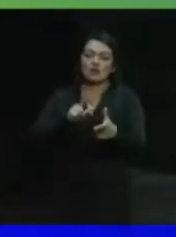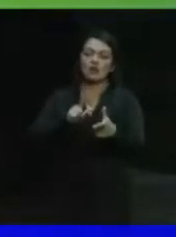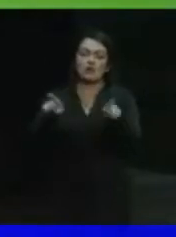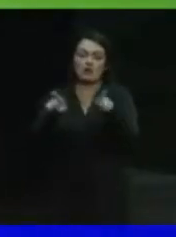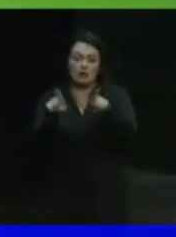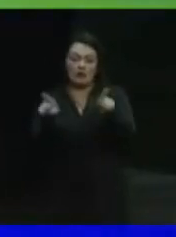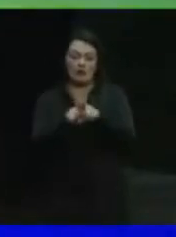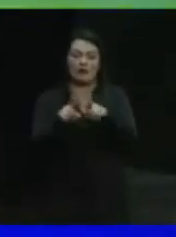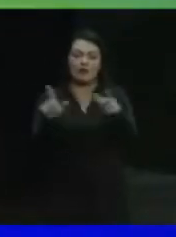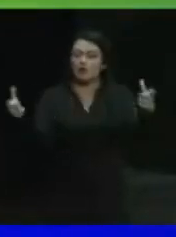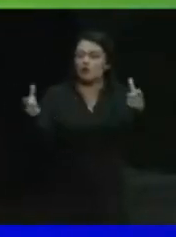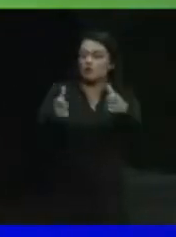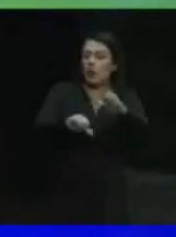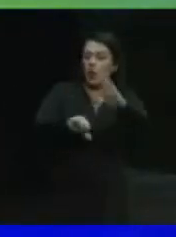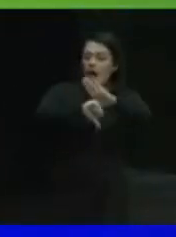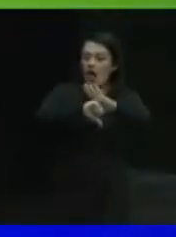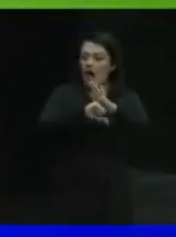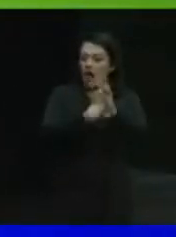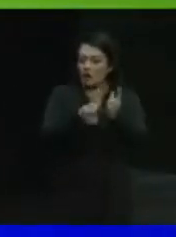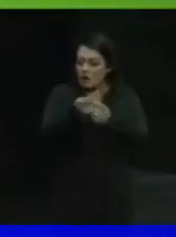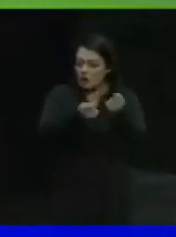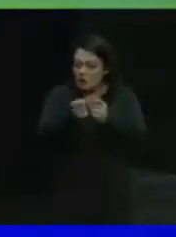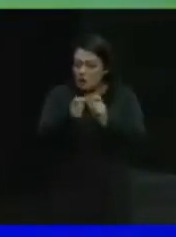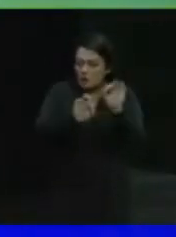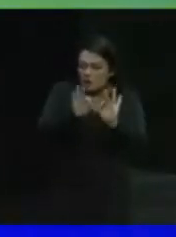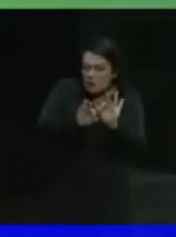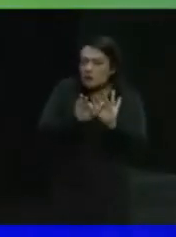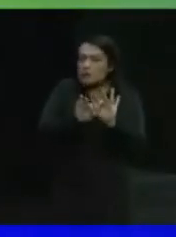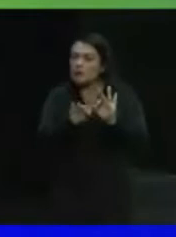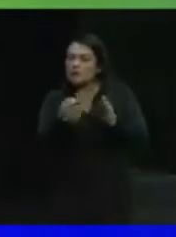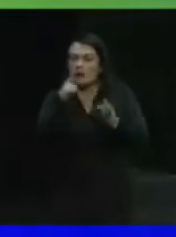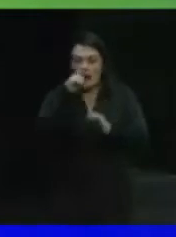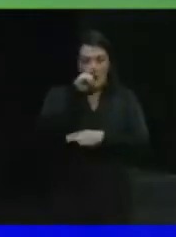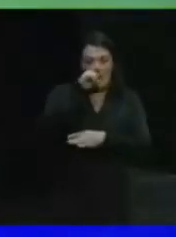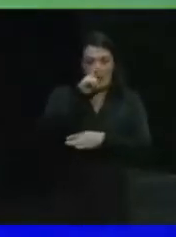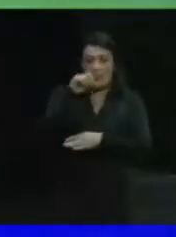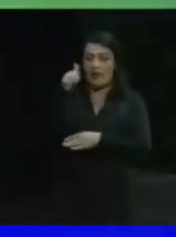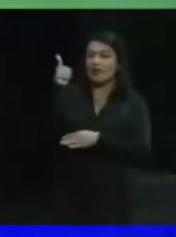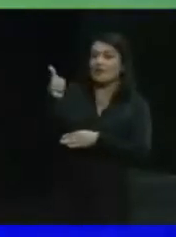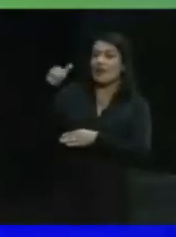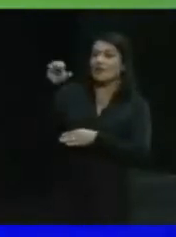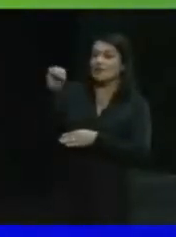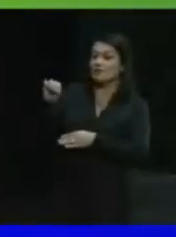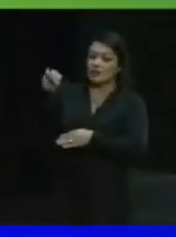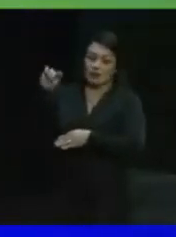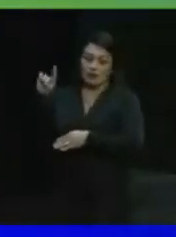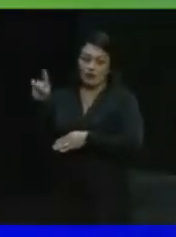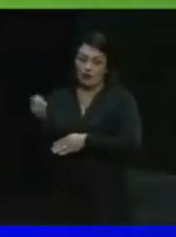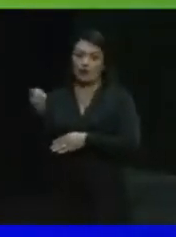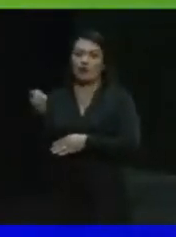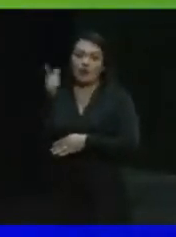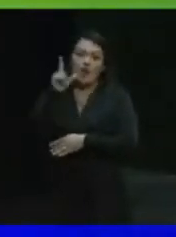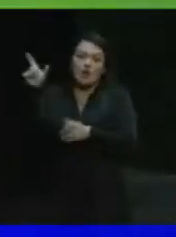organizado. Cerca de 10 mil vidas brasileiras deixaram de ser ceifadas